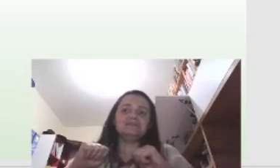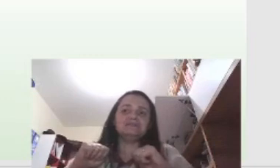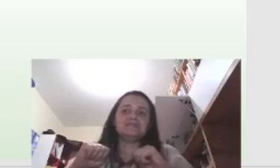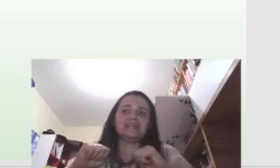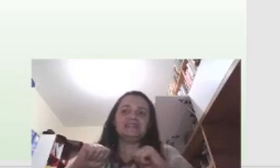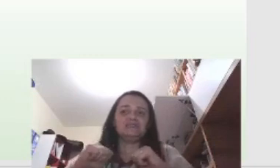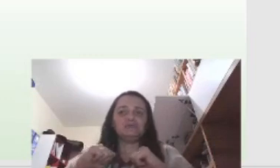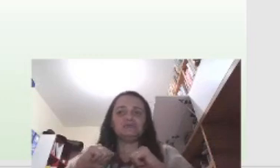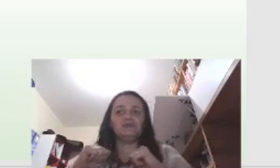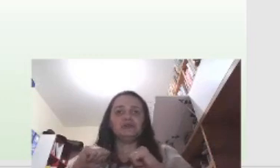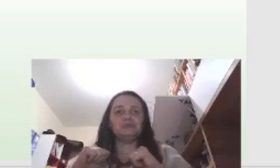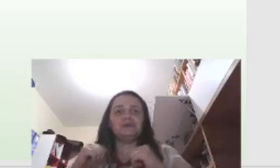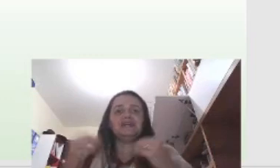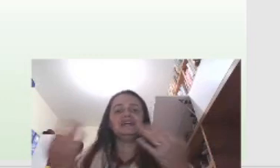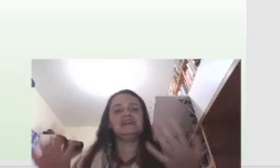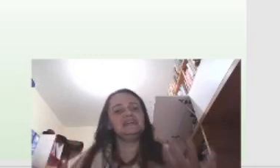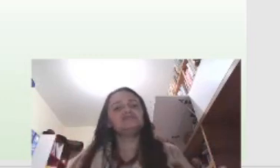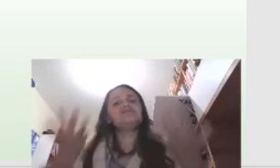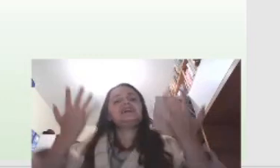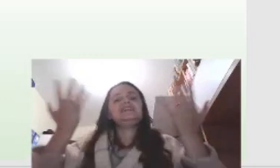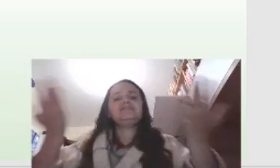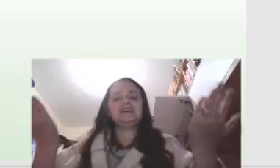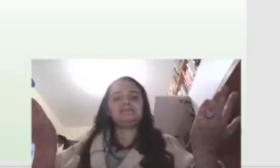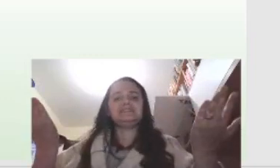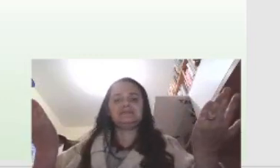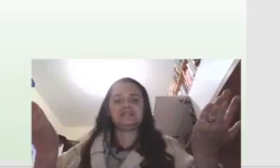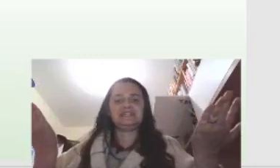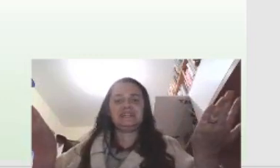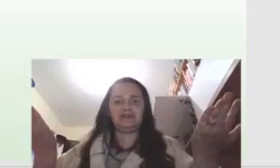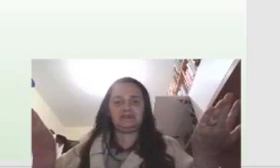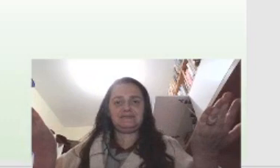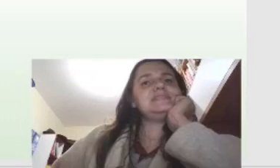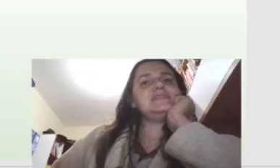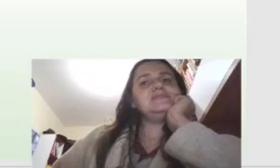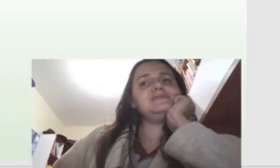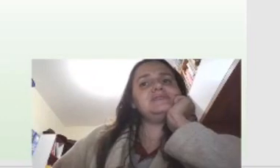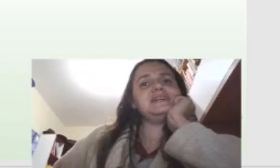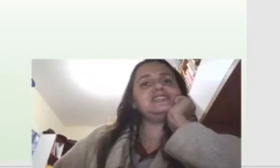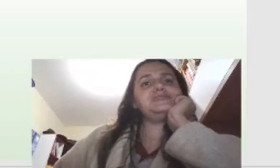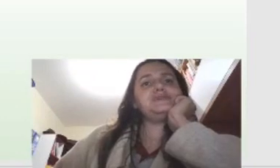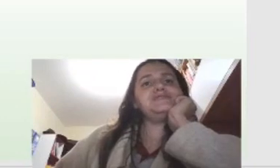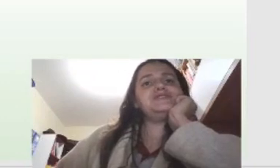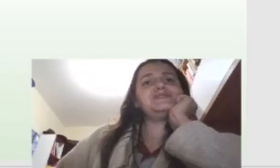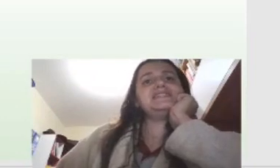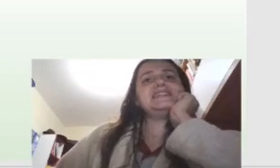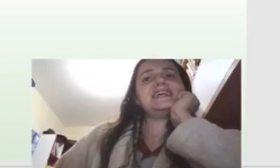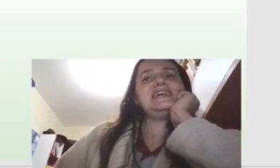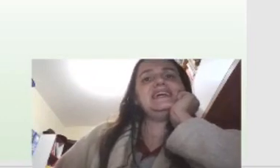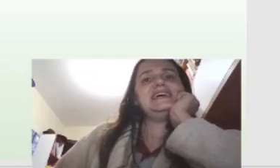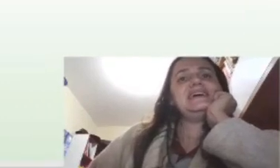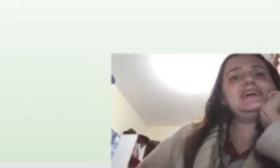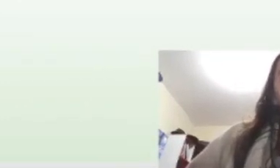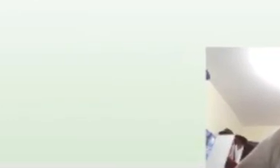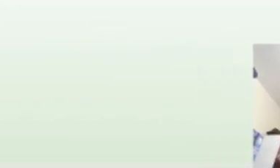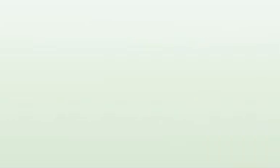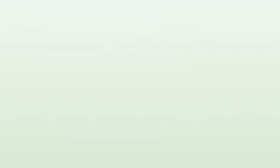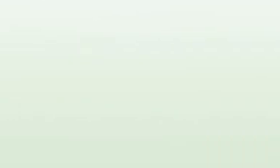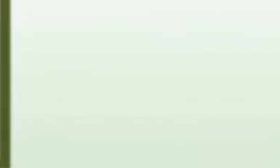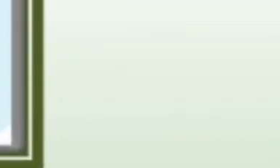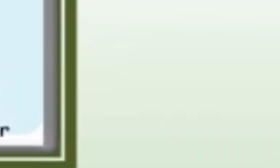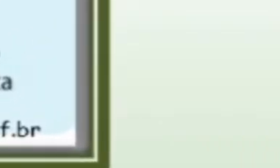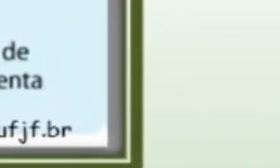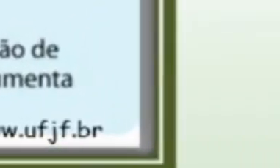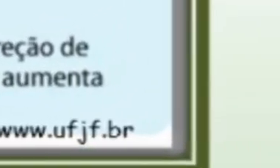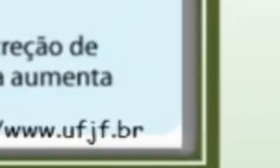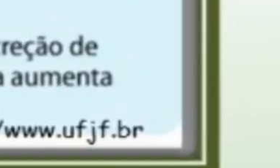sanguíneos, né? Em todo o corpo, e isso vai elevar a pressão arterial. Então, a gente pode visualizar aqui como é que